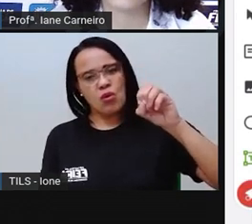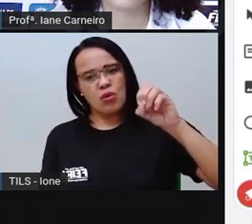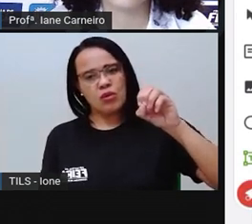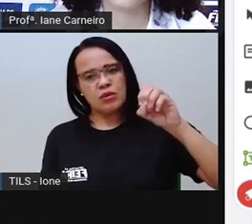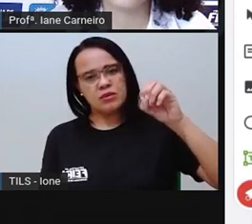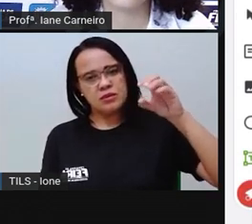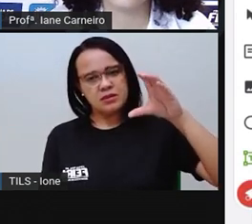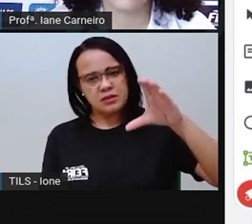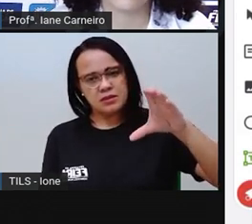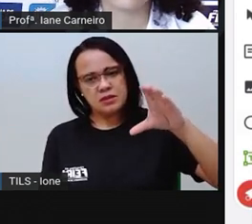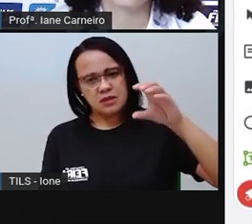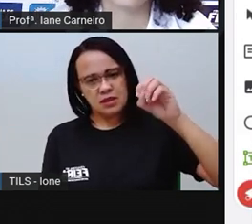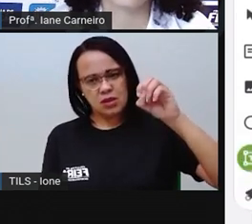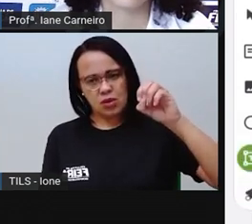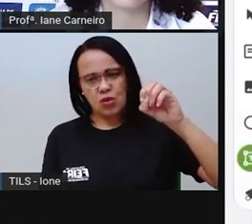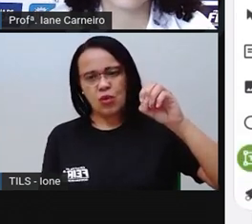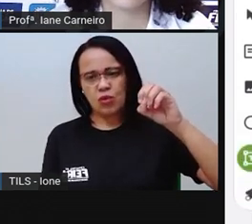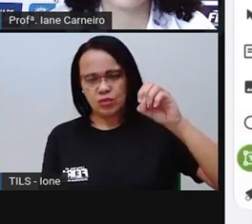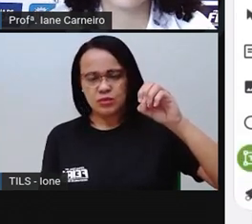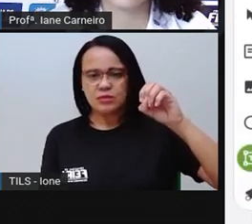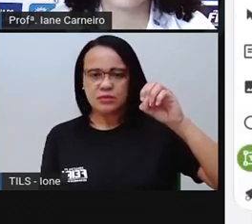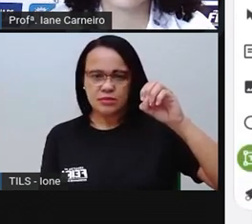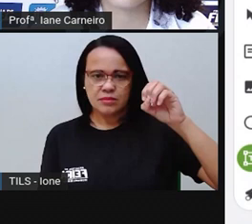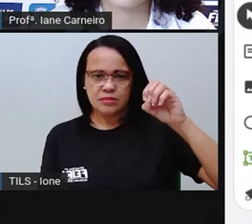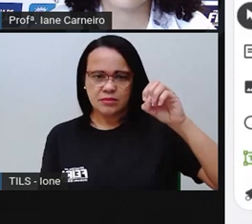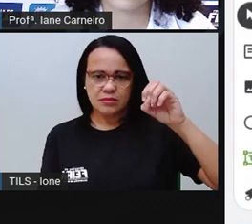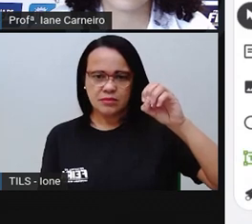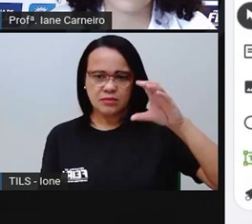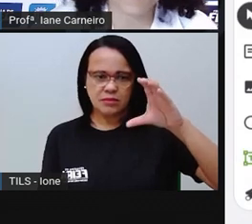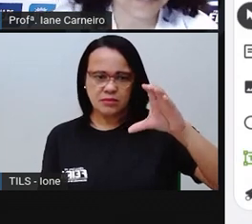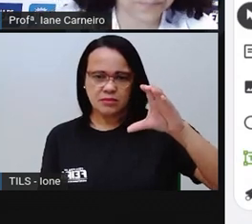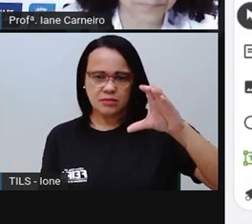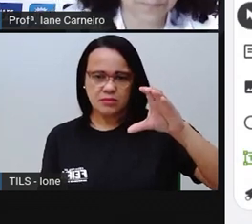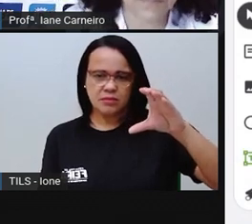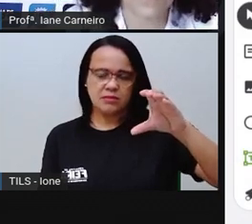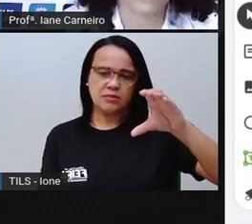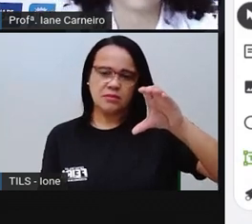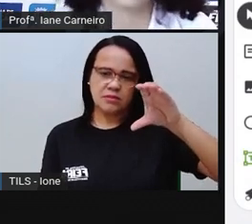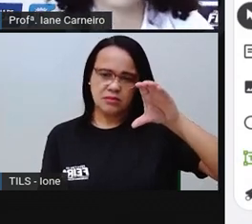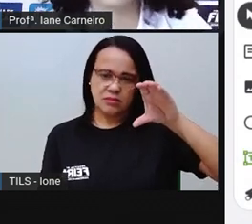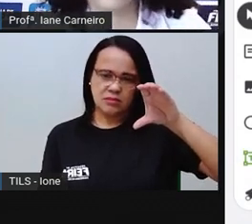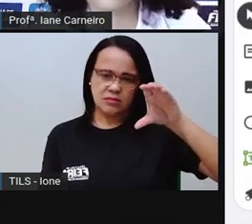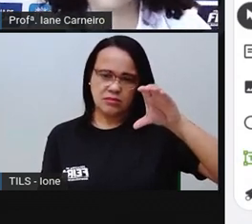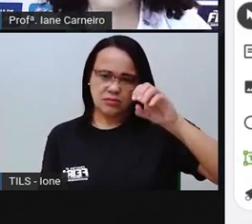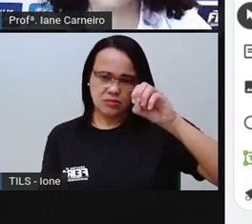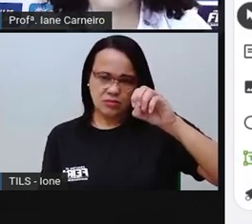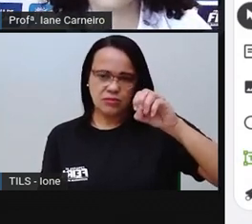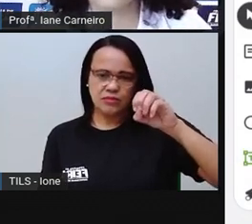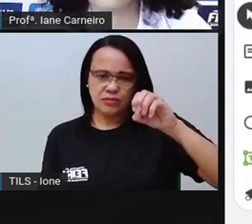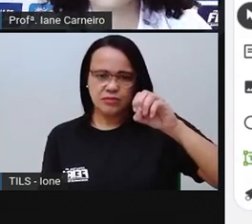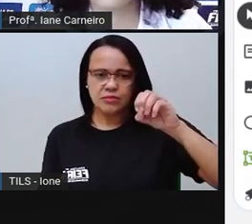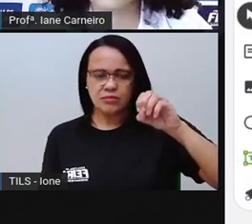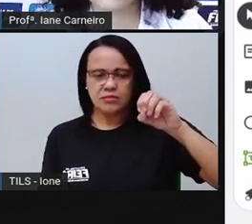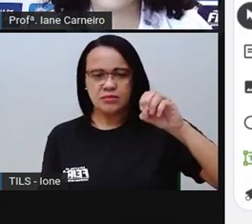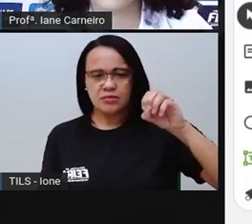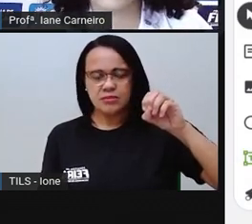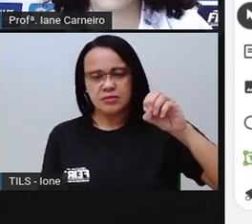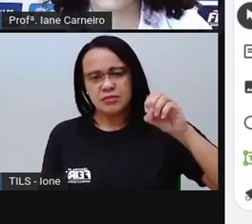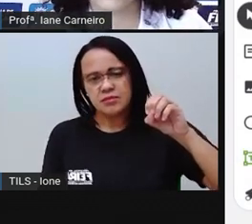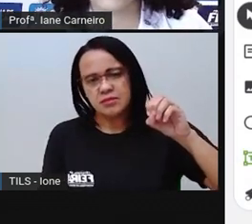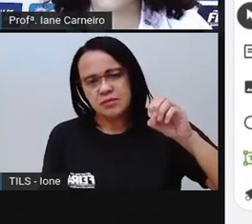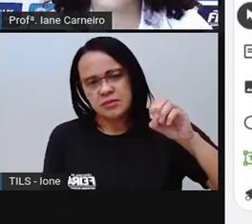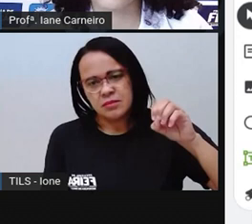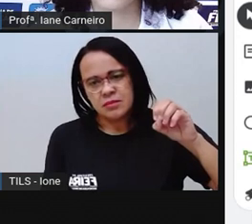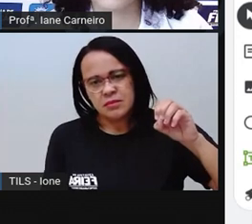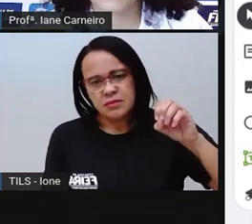e do O. Vou colocar aqui, ó, C e do O. Vocês estão conseguindo